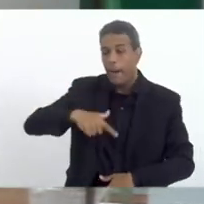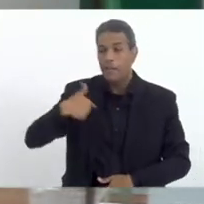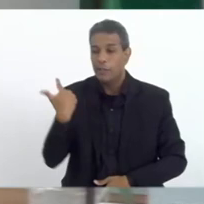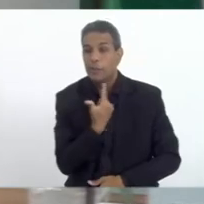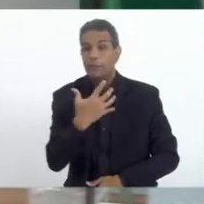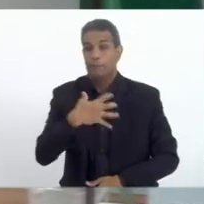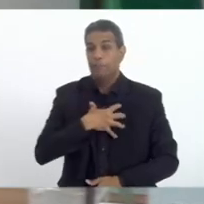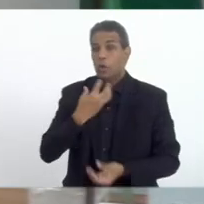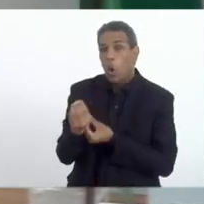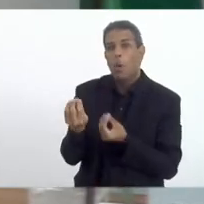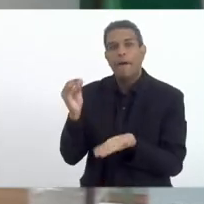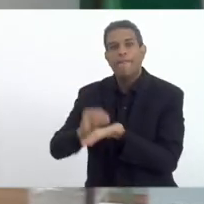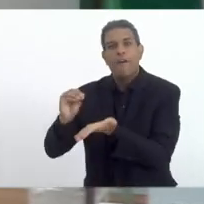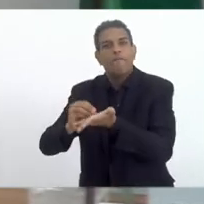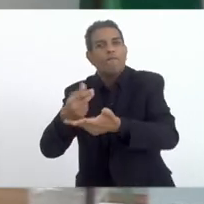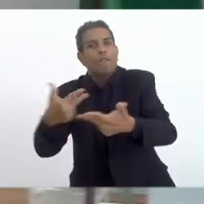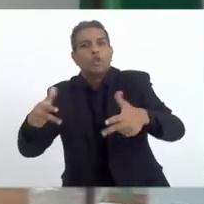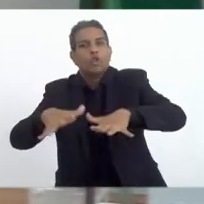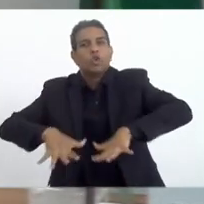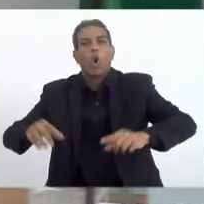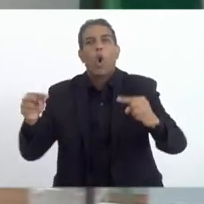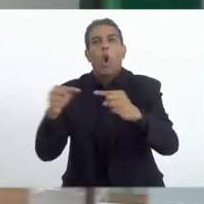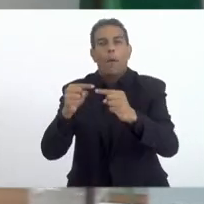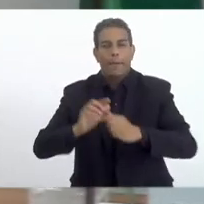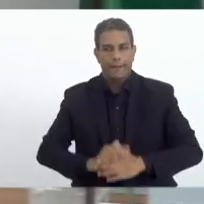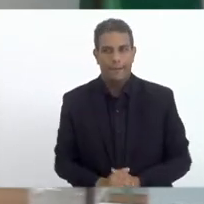Se não souber, tem alguma coisa errada.